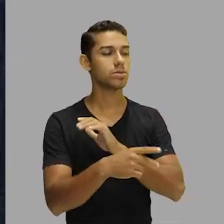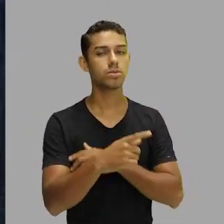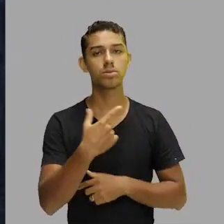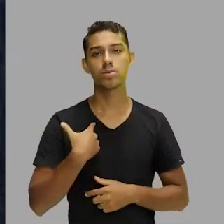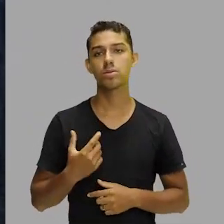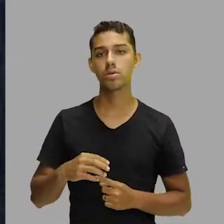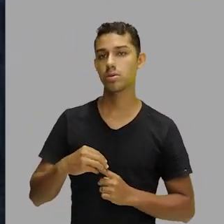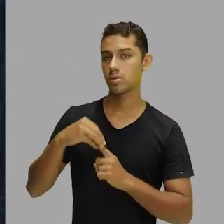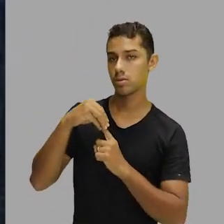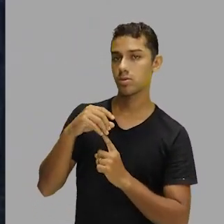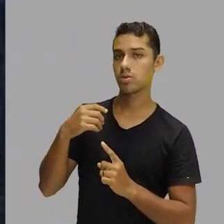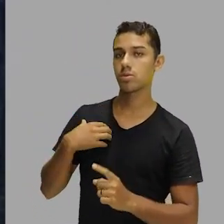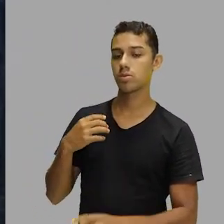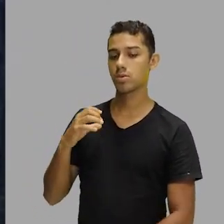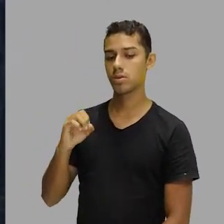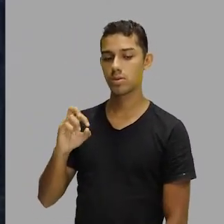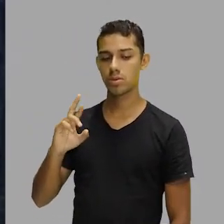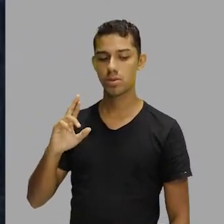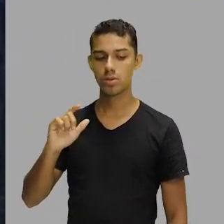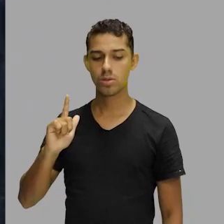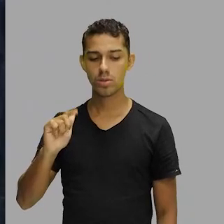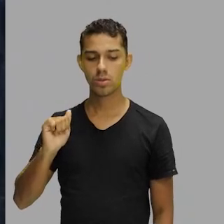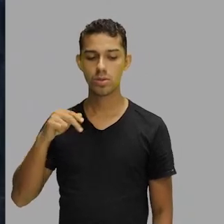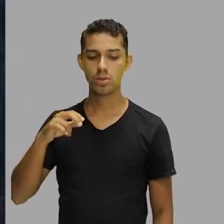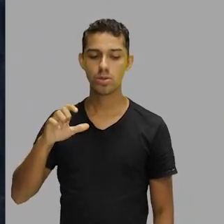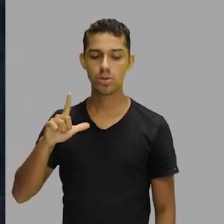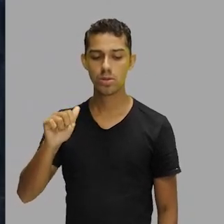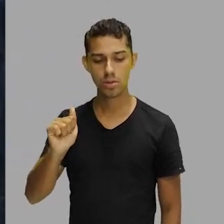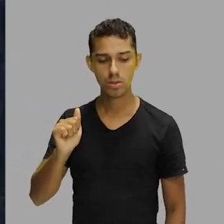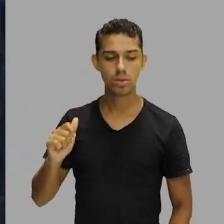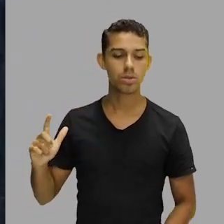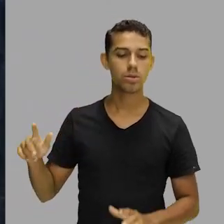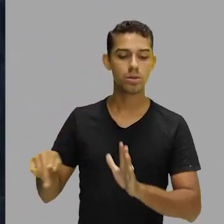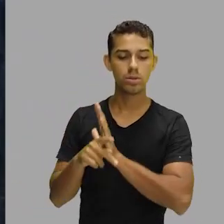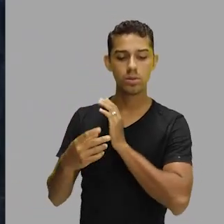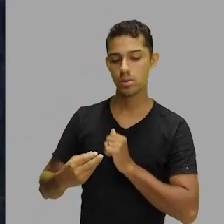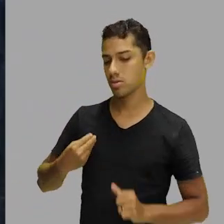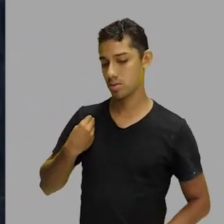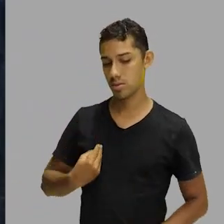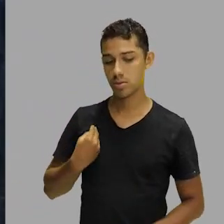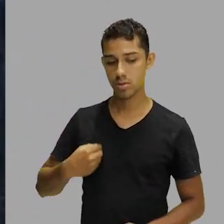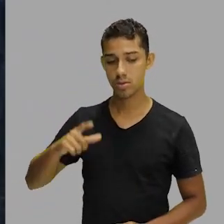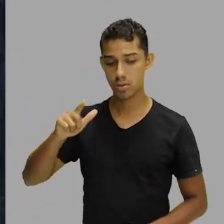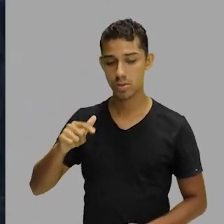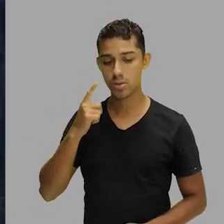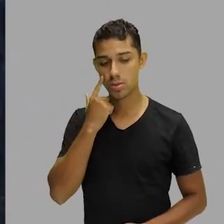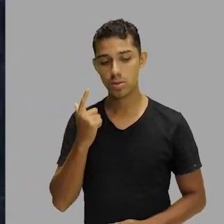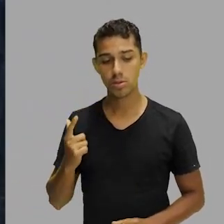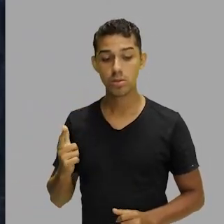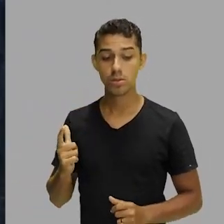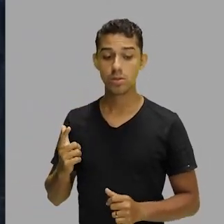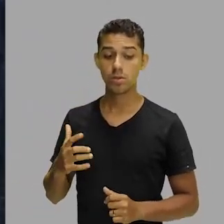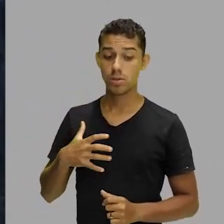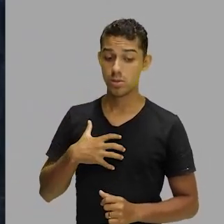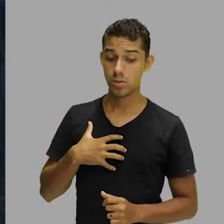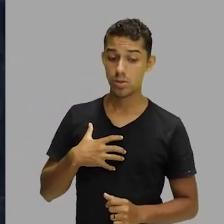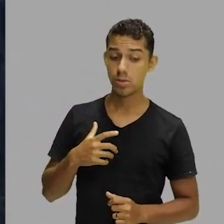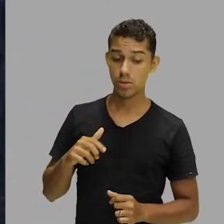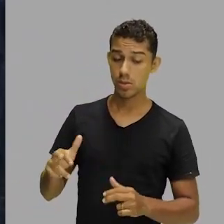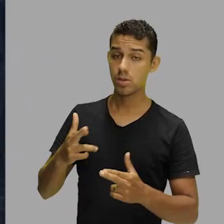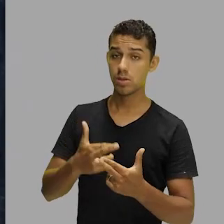a única organela que está presente na célula procariótica é o ribossomo, uma organela que